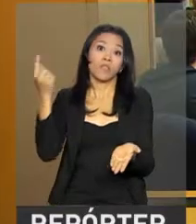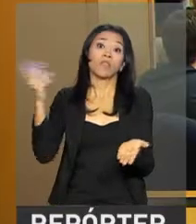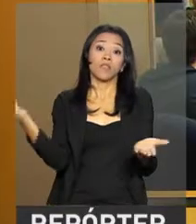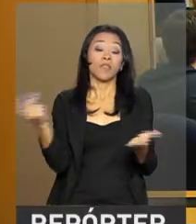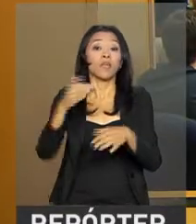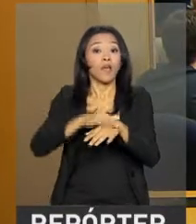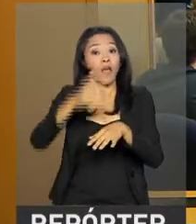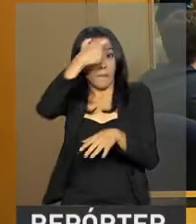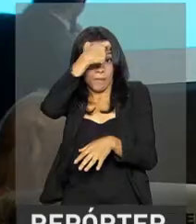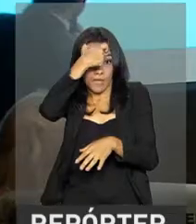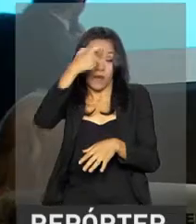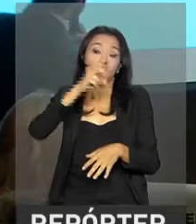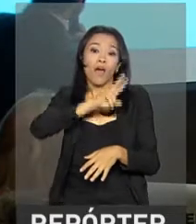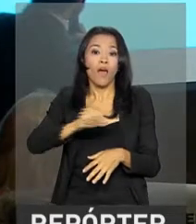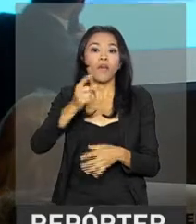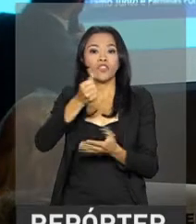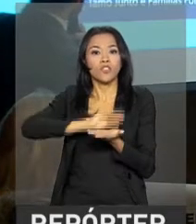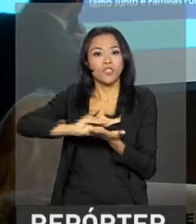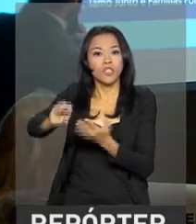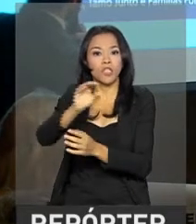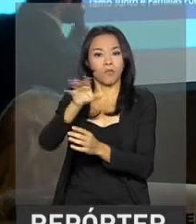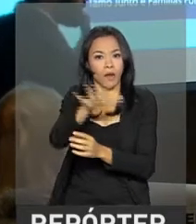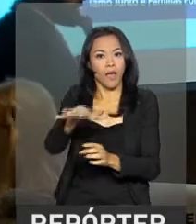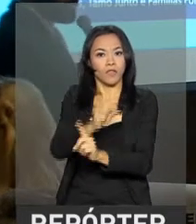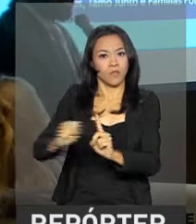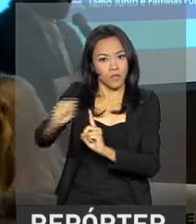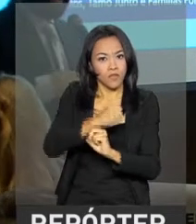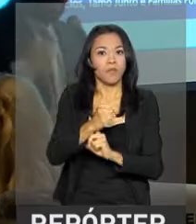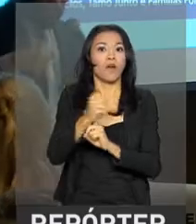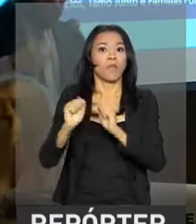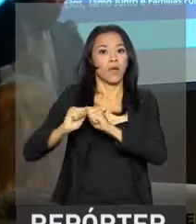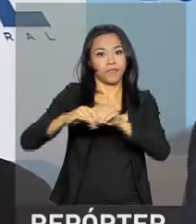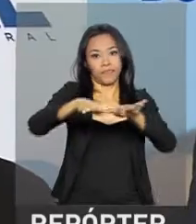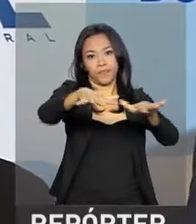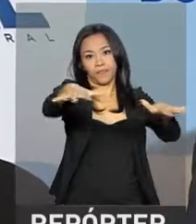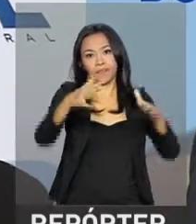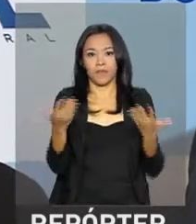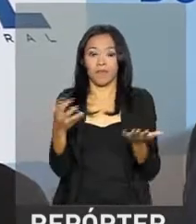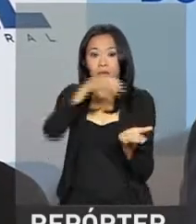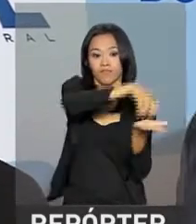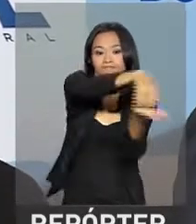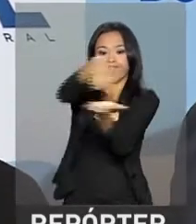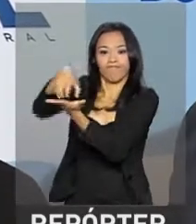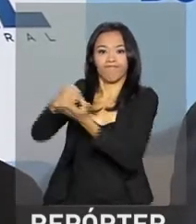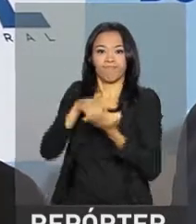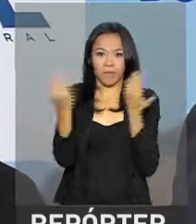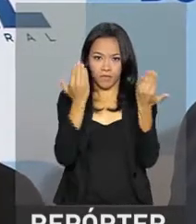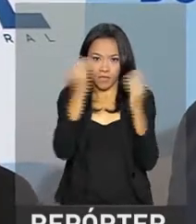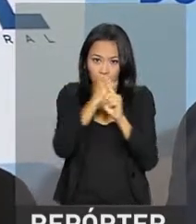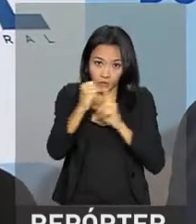O dinheiro será repassado para assistência e para a expansão da rede de atenção psicossocial. Esses avanços muito